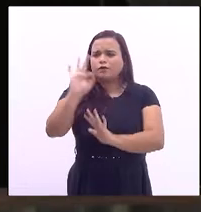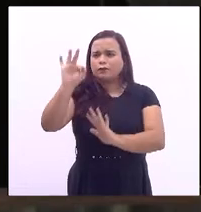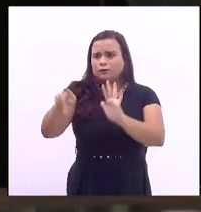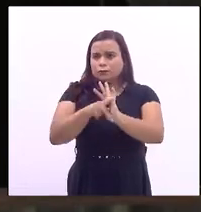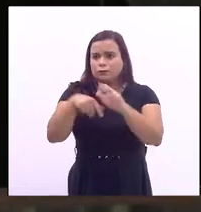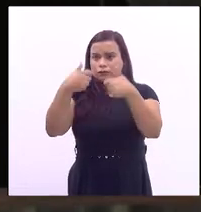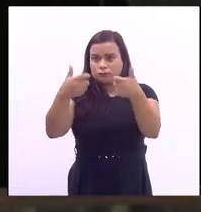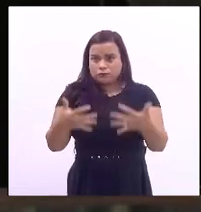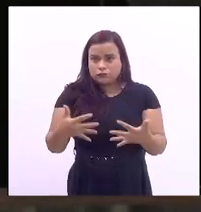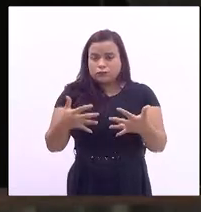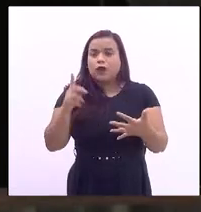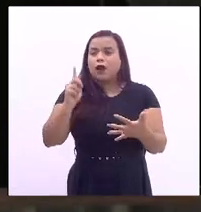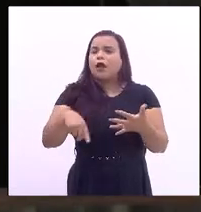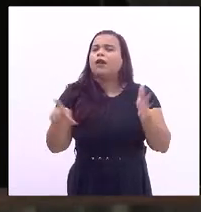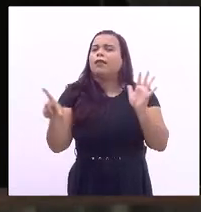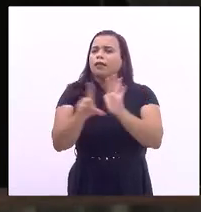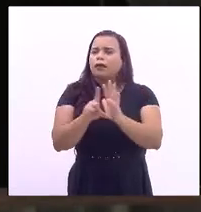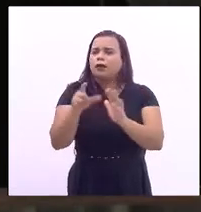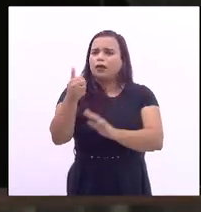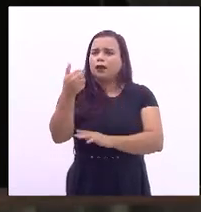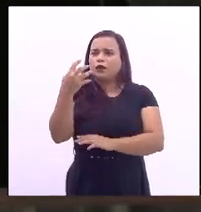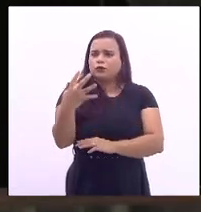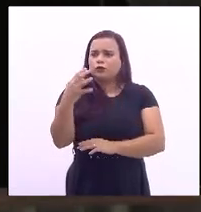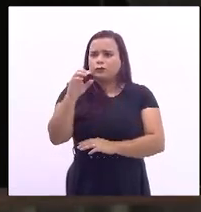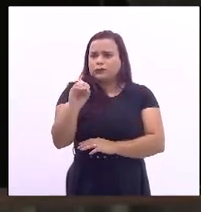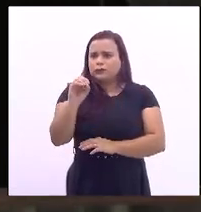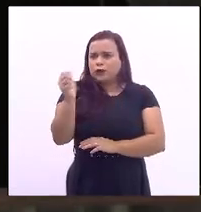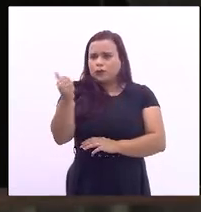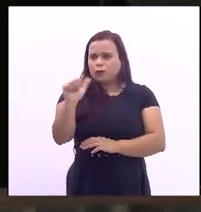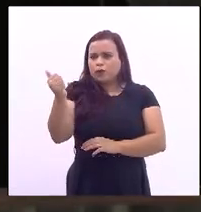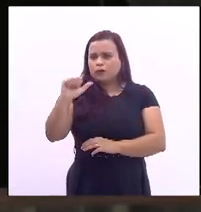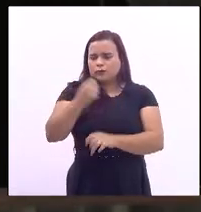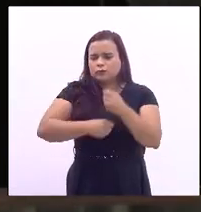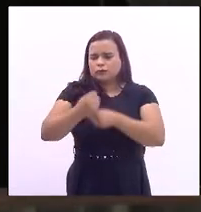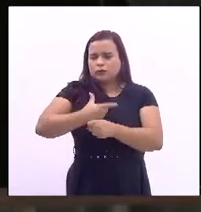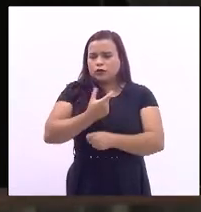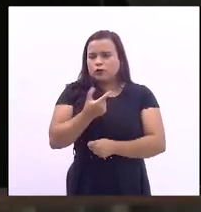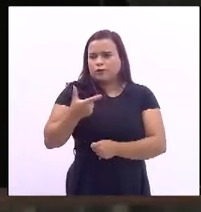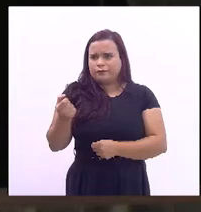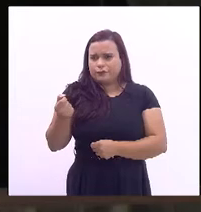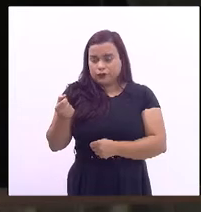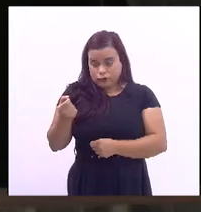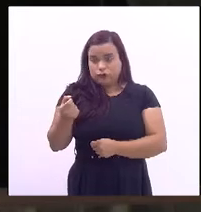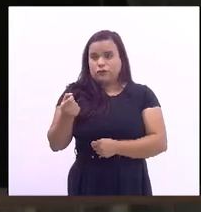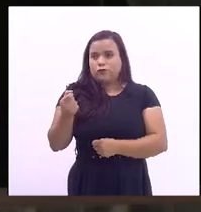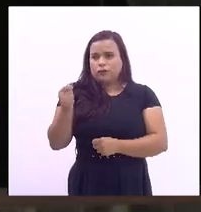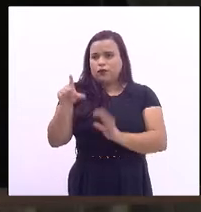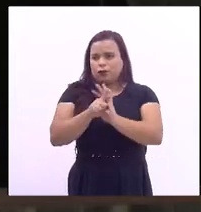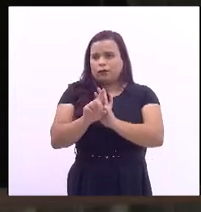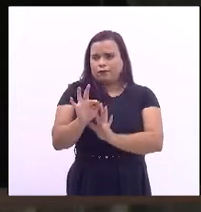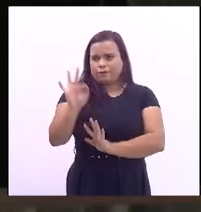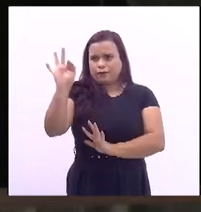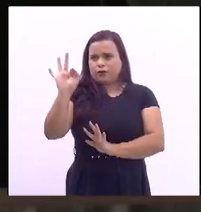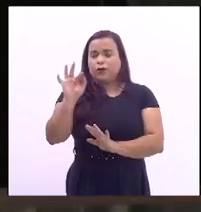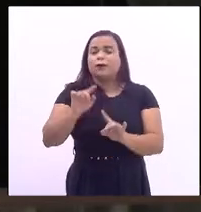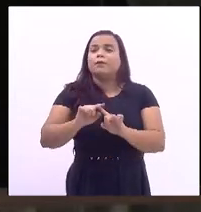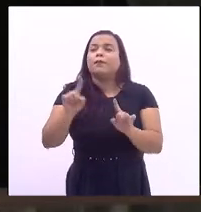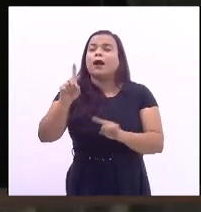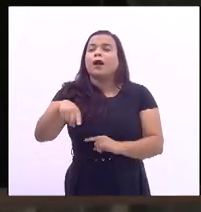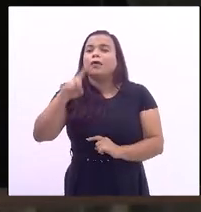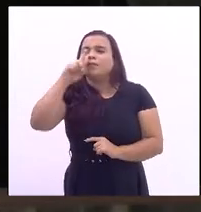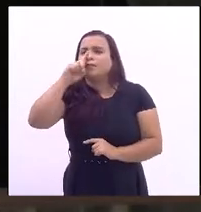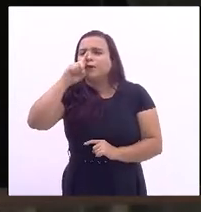que foi a lei federal 1401 11/2020 e o que que é mais perigoso no